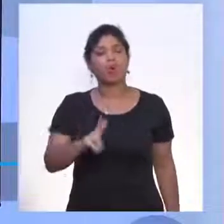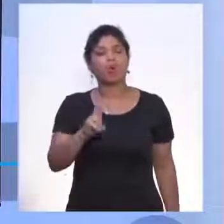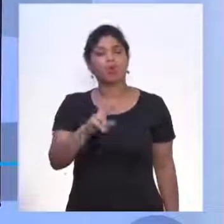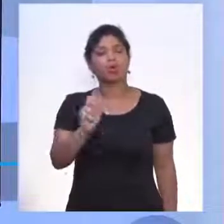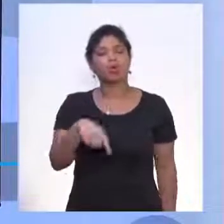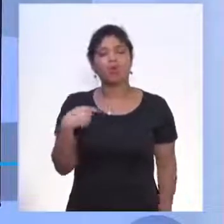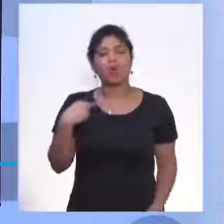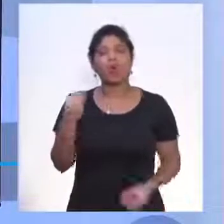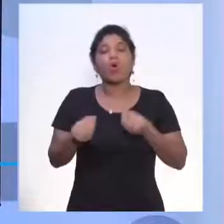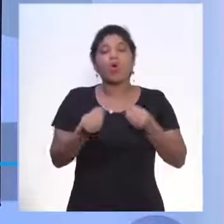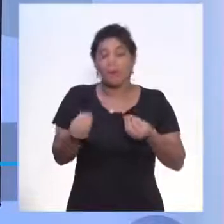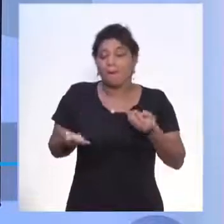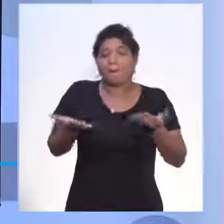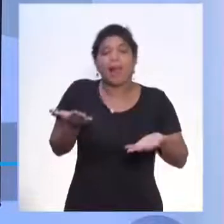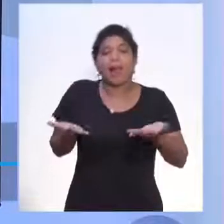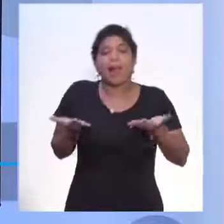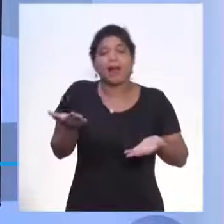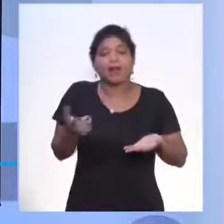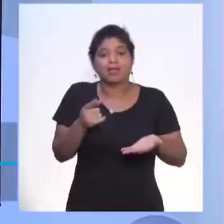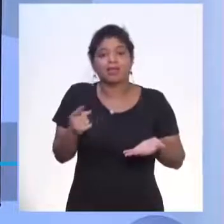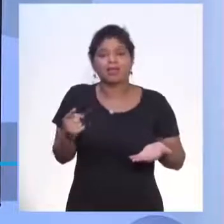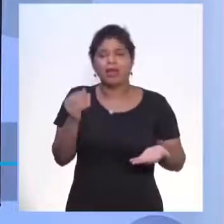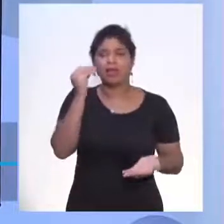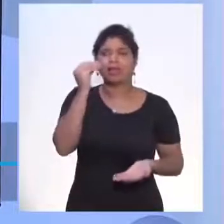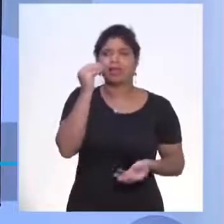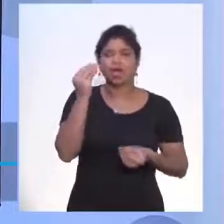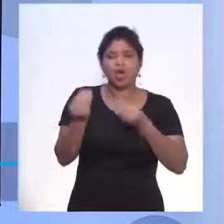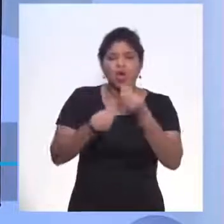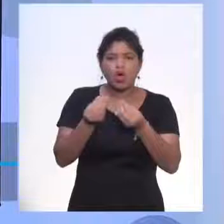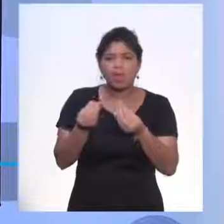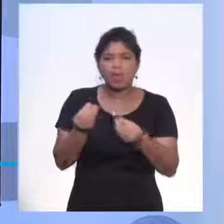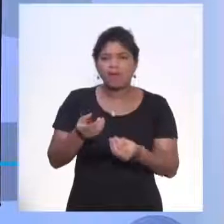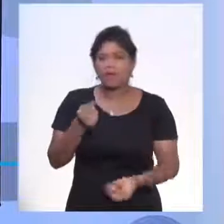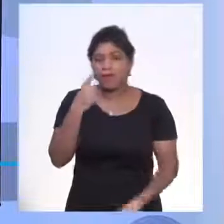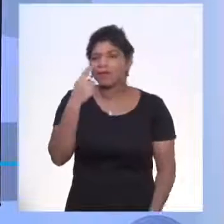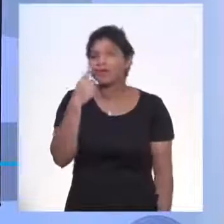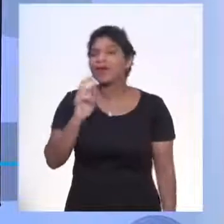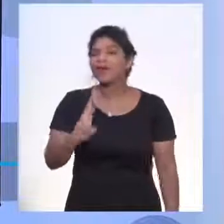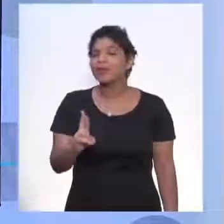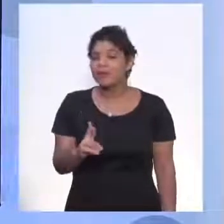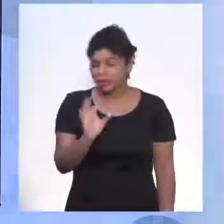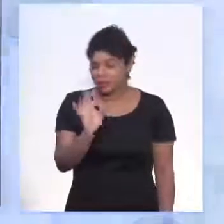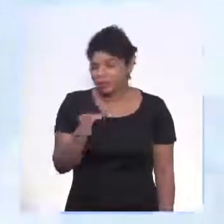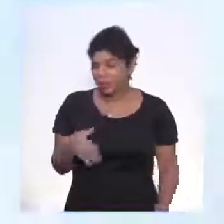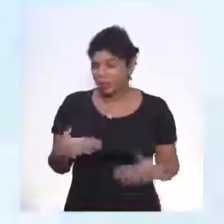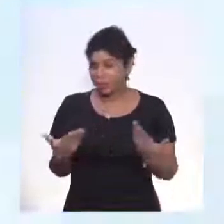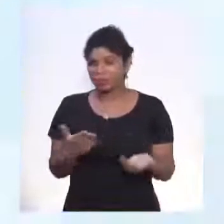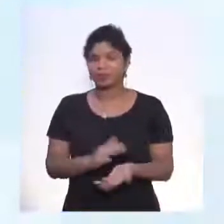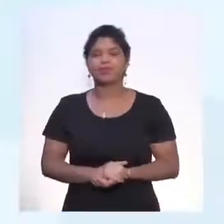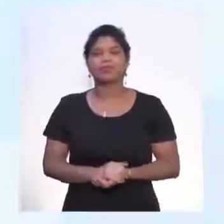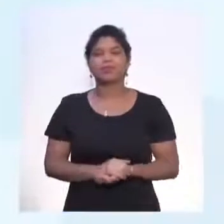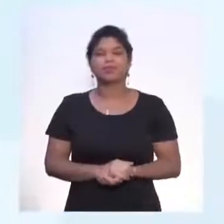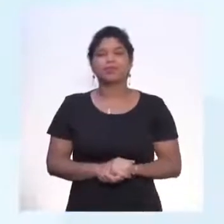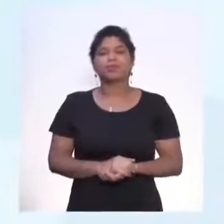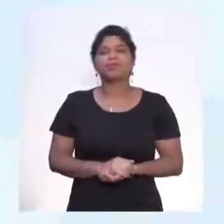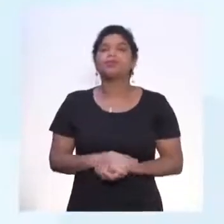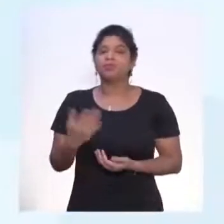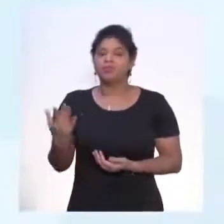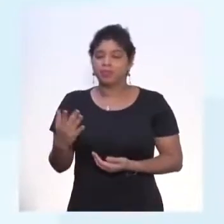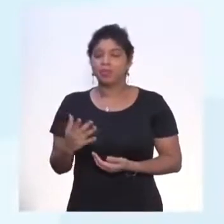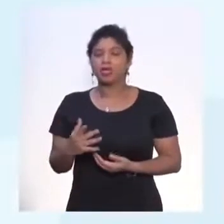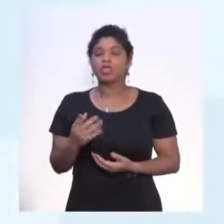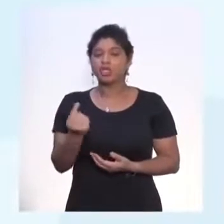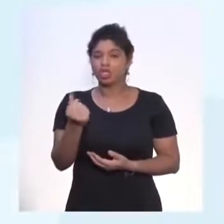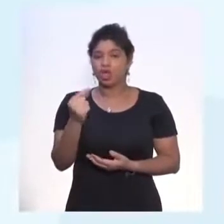da balança lá, de você equivaler os valores. Vamos para a resposta? Então, na resolução vai aparecer o seguinte, ó. Então, eu tenho